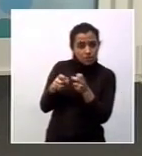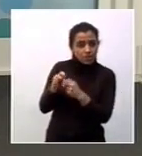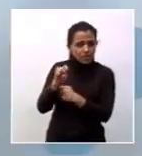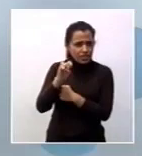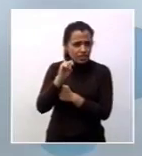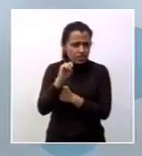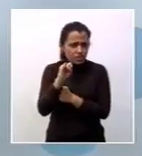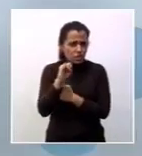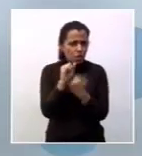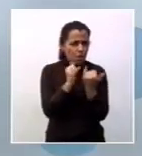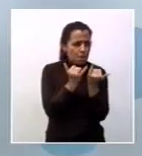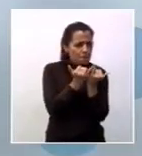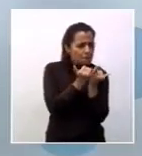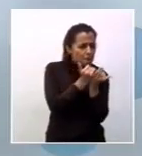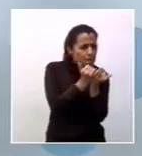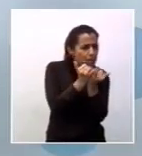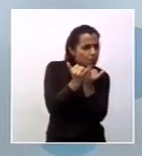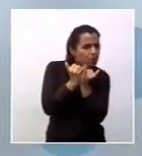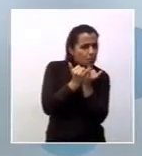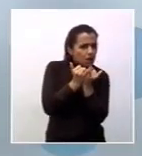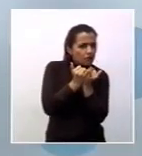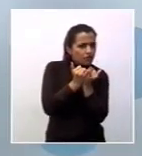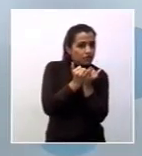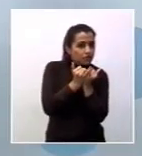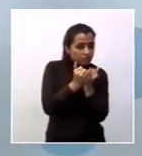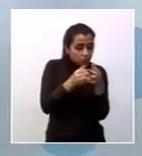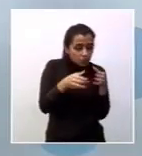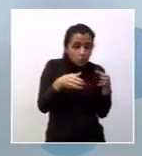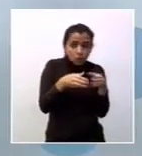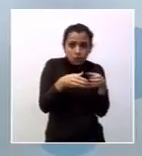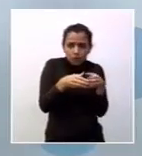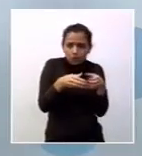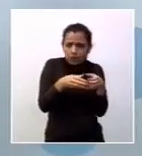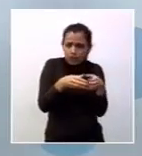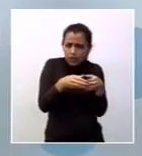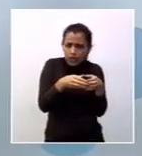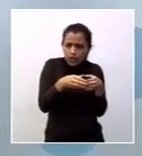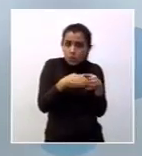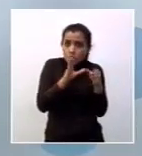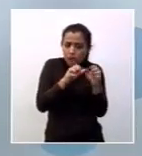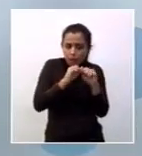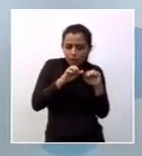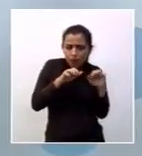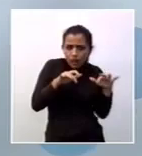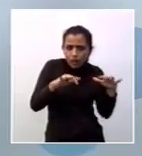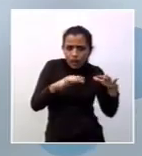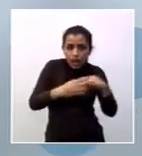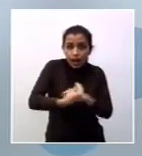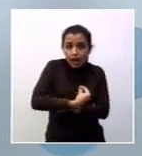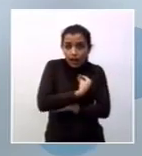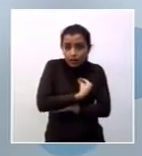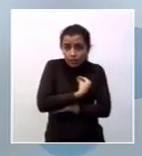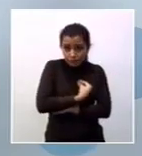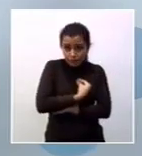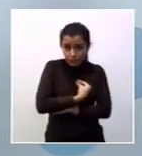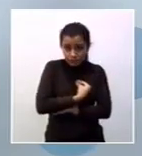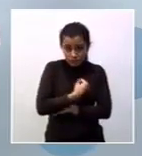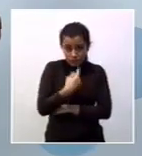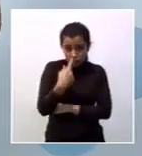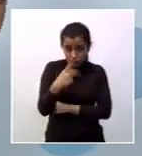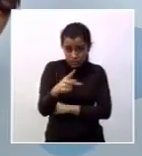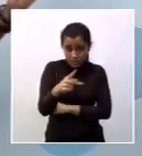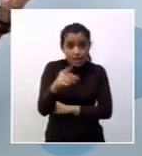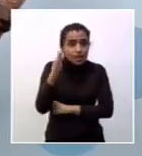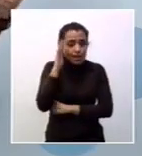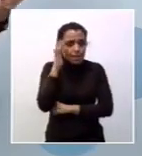boato, uma fake news, ela acontece num grupo pequeno e ela já gera todo esse impacto, imagina quando essa notícia tem